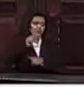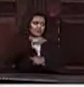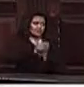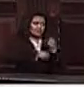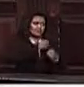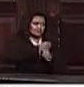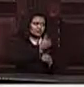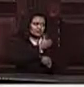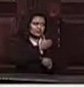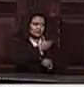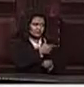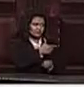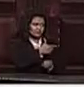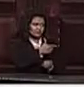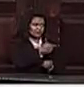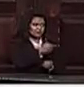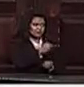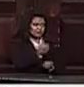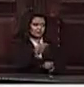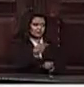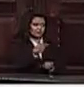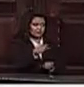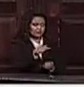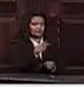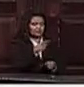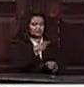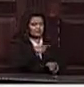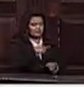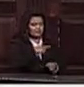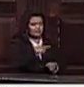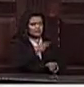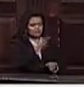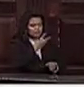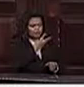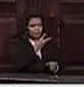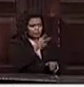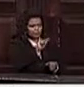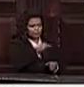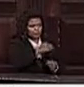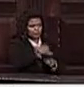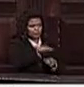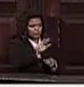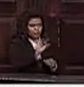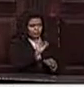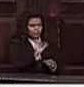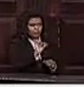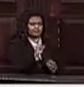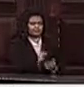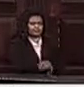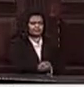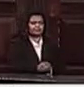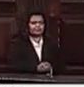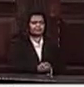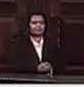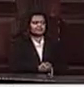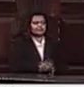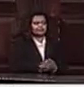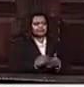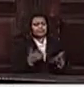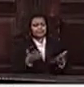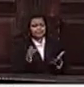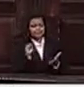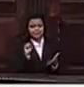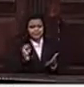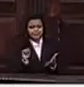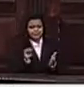uma contenção desses dados, com ações de planejamento, de inteligência, estratégicas,